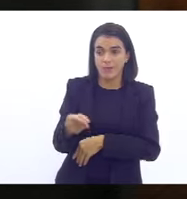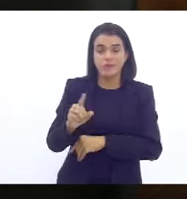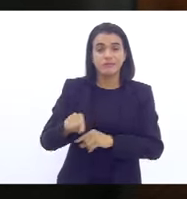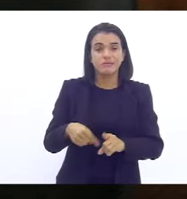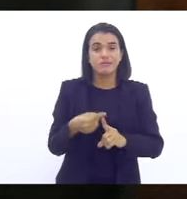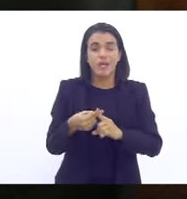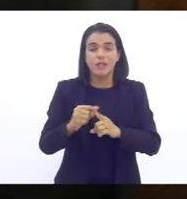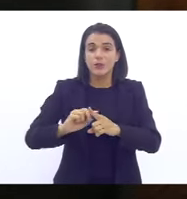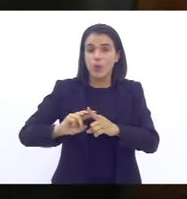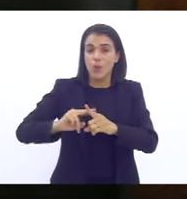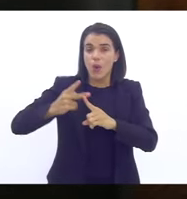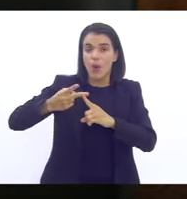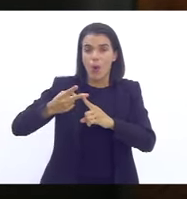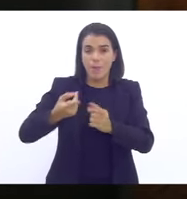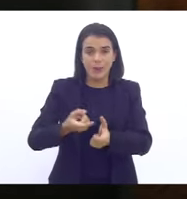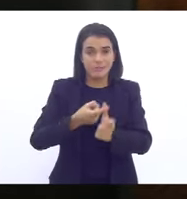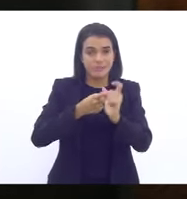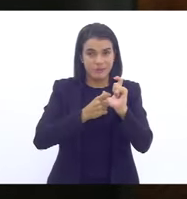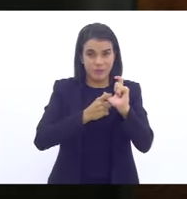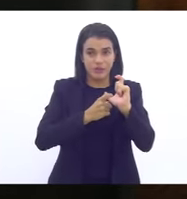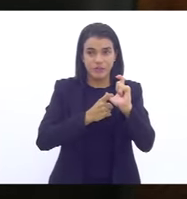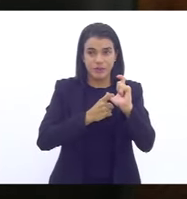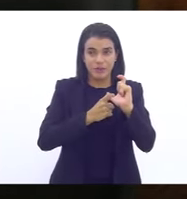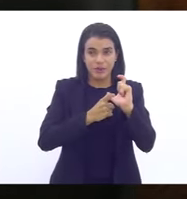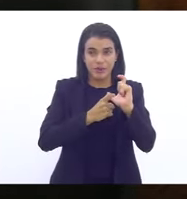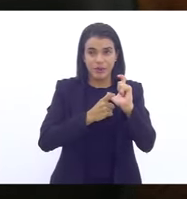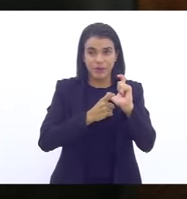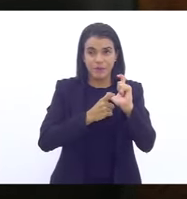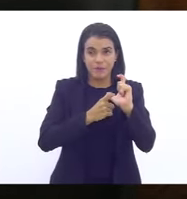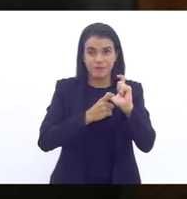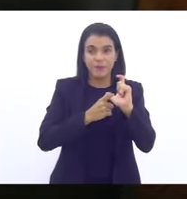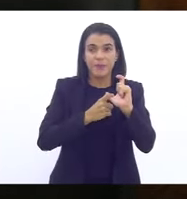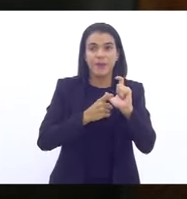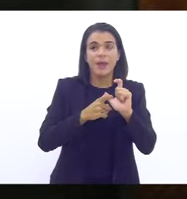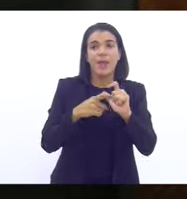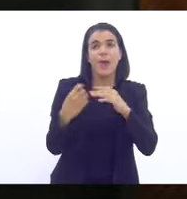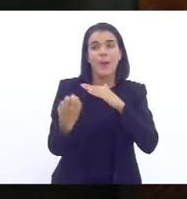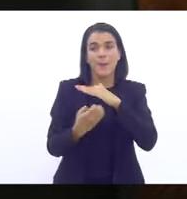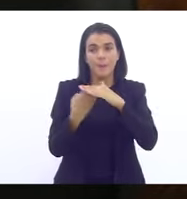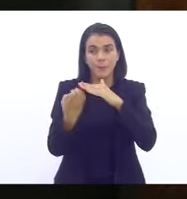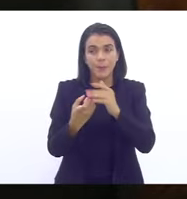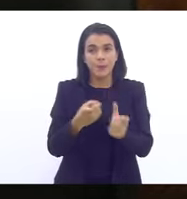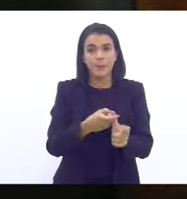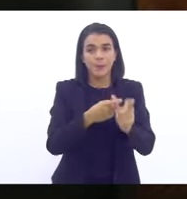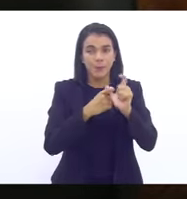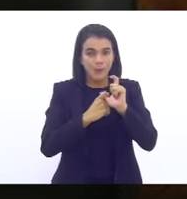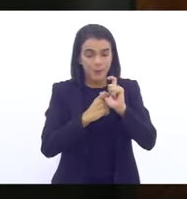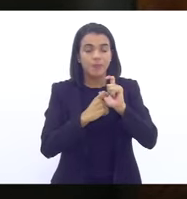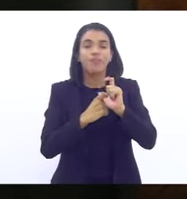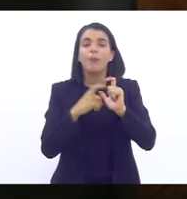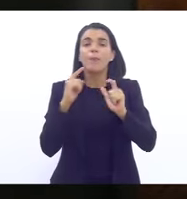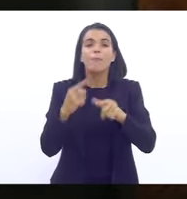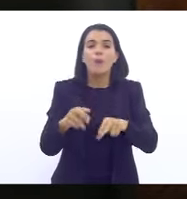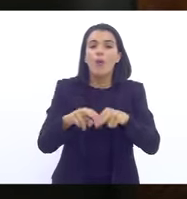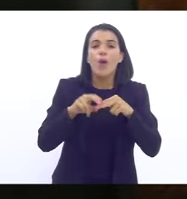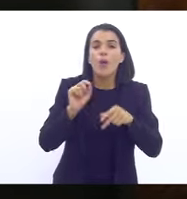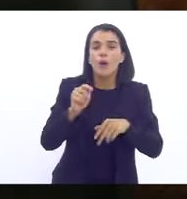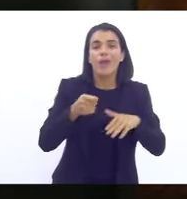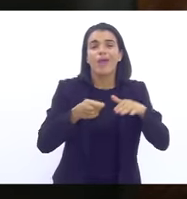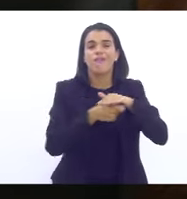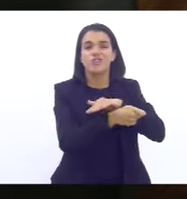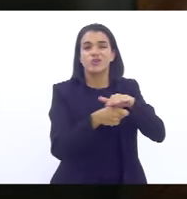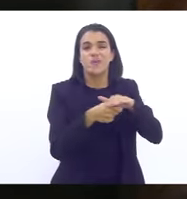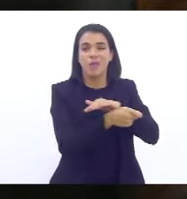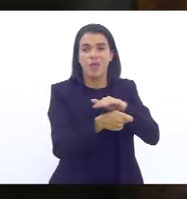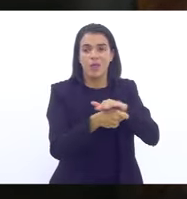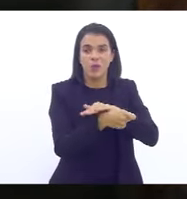por aumento da dívida e que a companhia se endividou para fazer aqueles investimentos e cumprir com o contrato